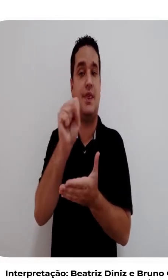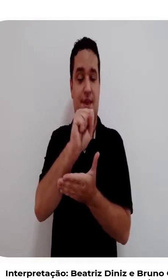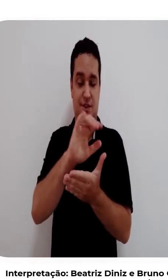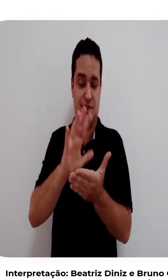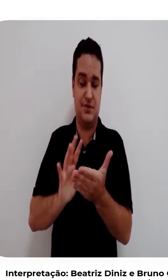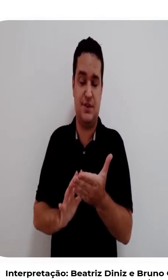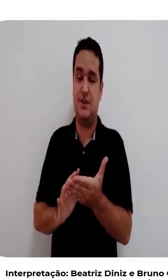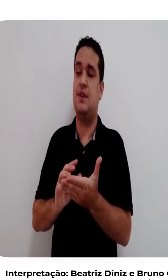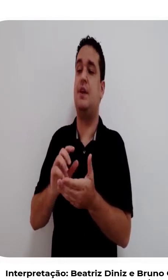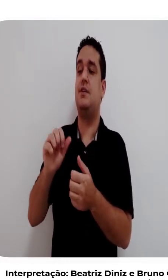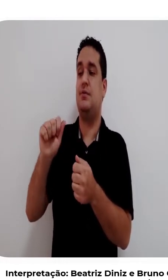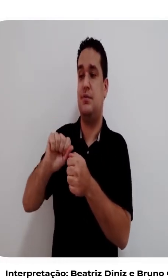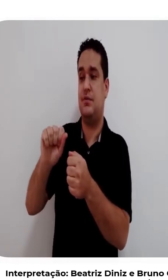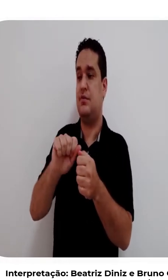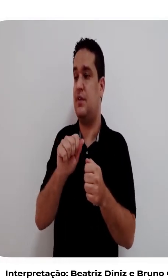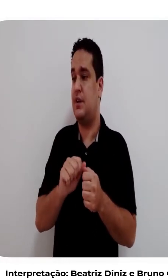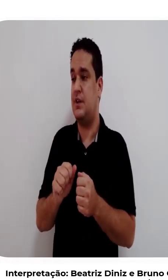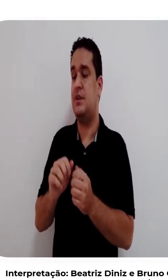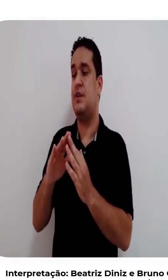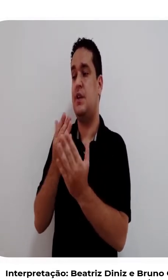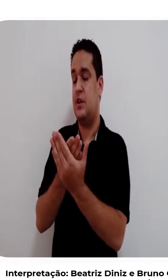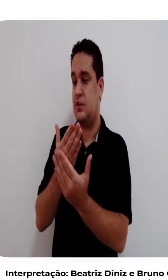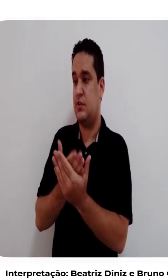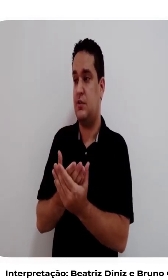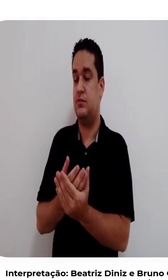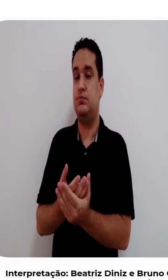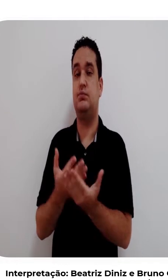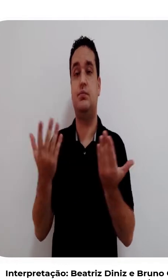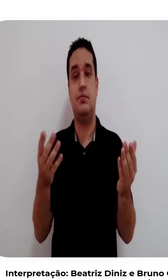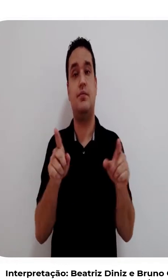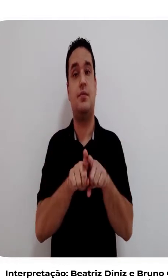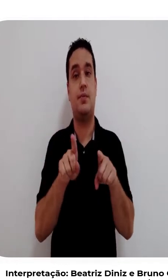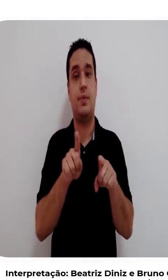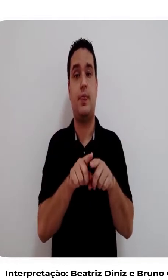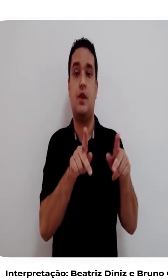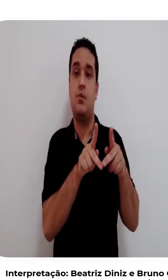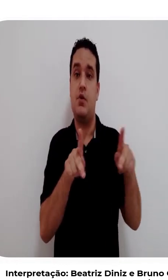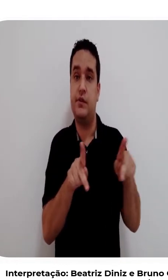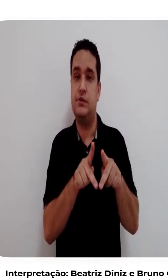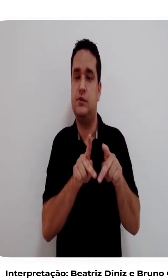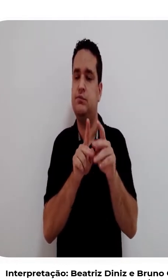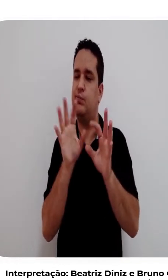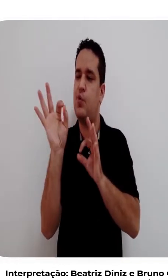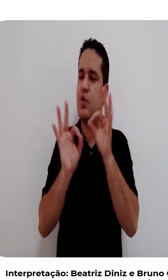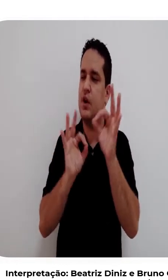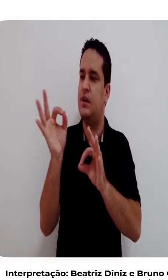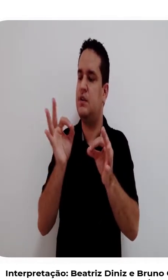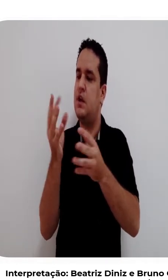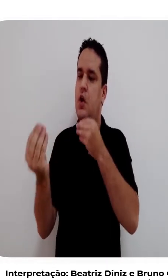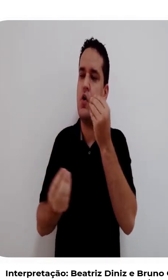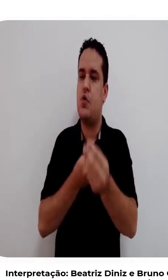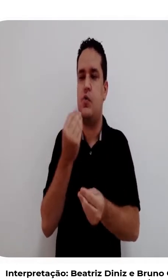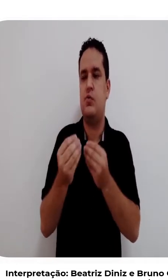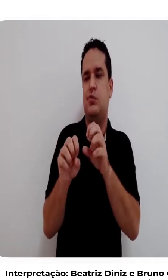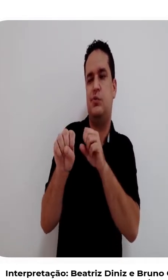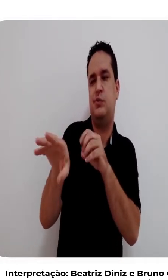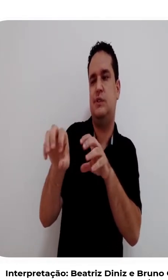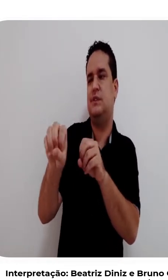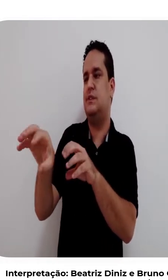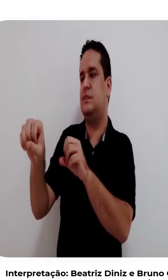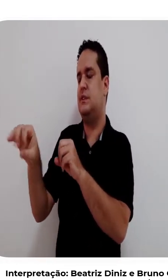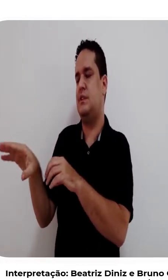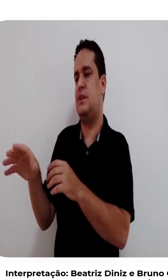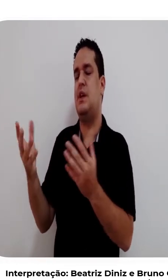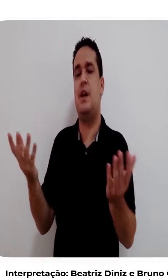sua mediação. E os professores, que precisaram mobilizar seus saberes pedagógicos para uma realidade antes desconhecida e